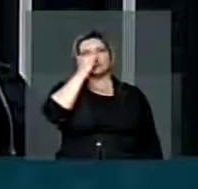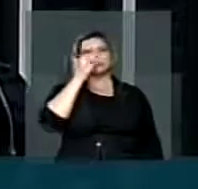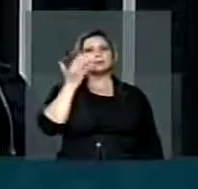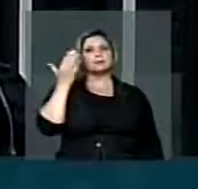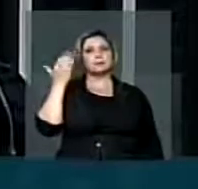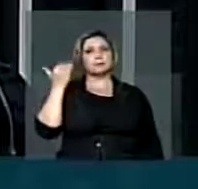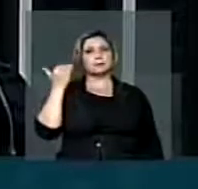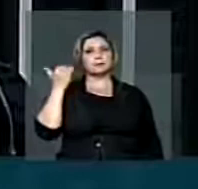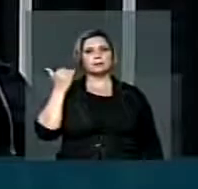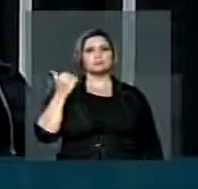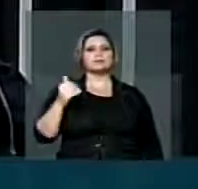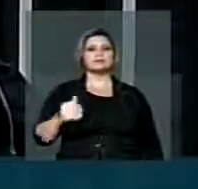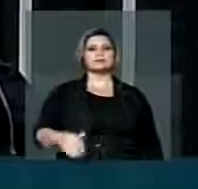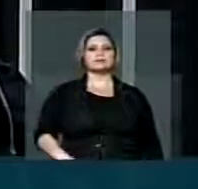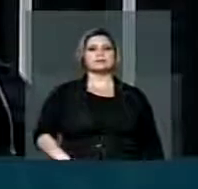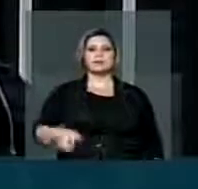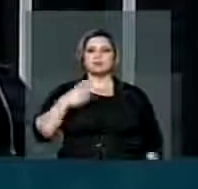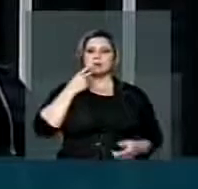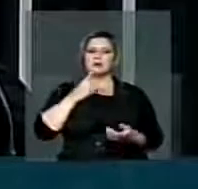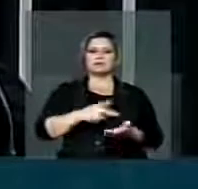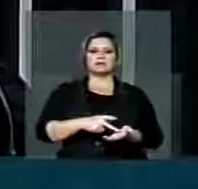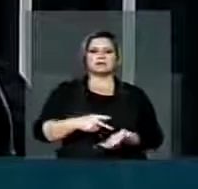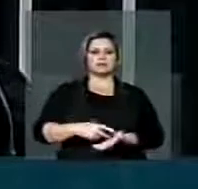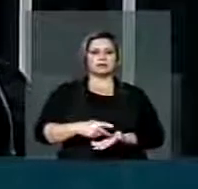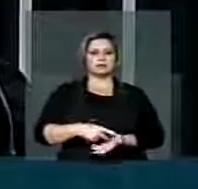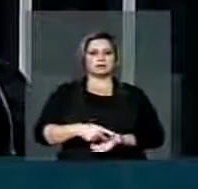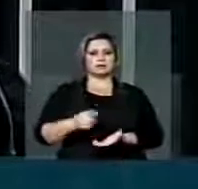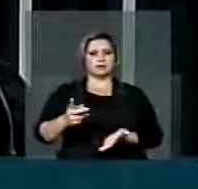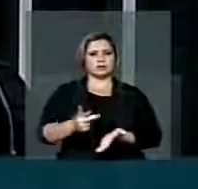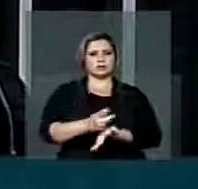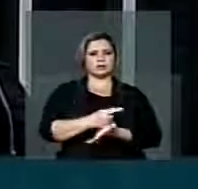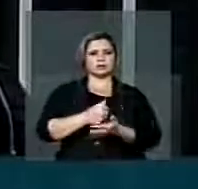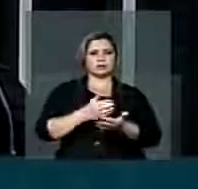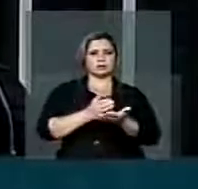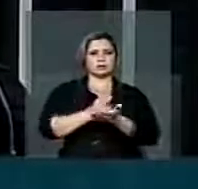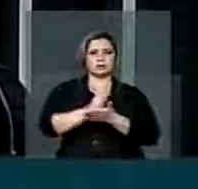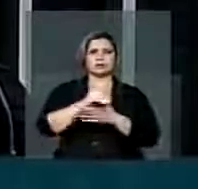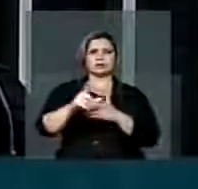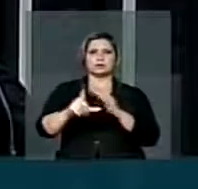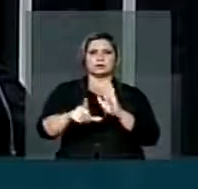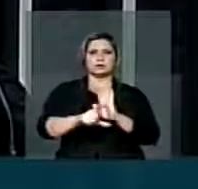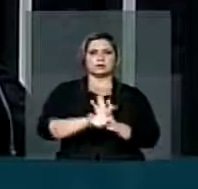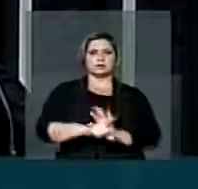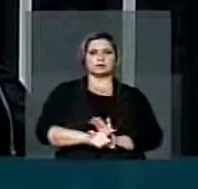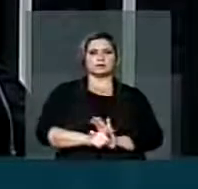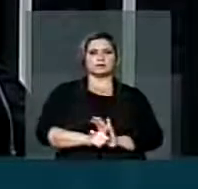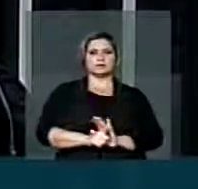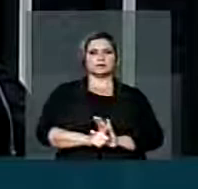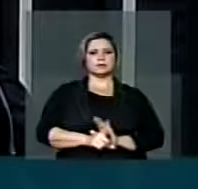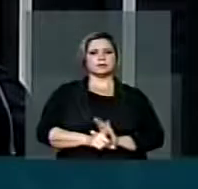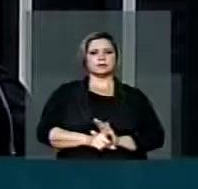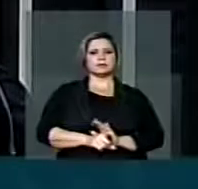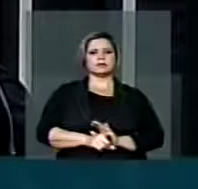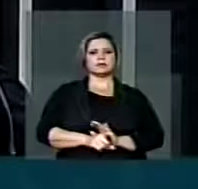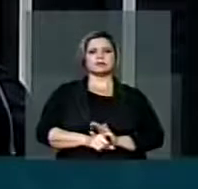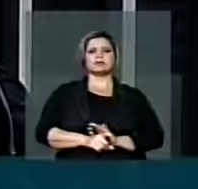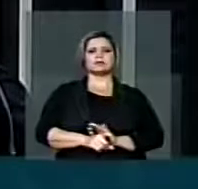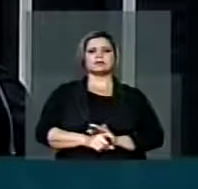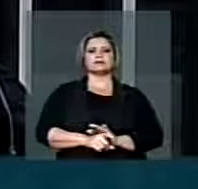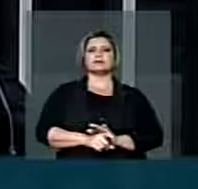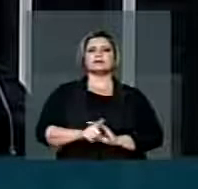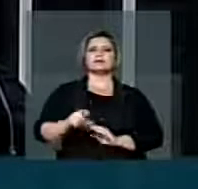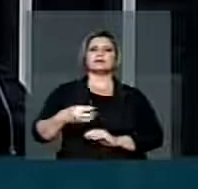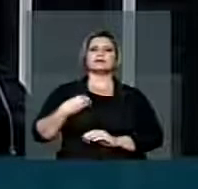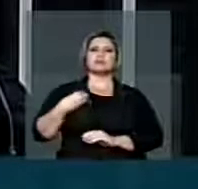tragédia. É verdade, senhor presidente, que a aprovação de uma lei como essa não faz com que